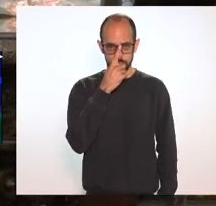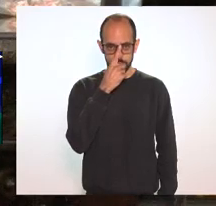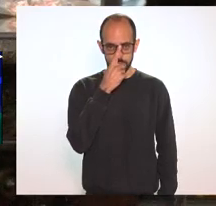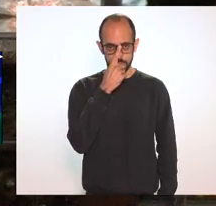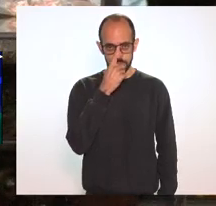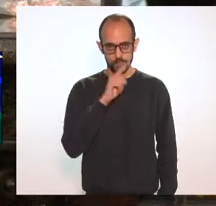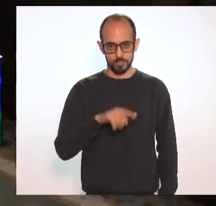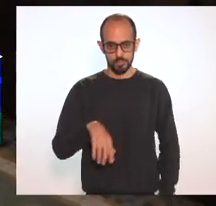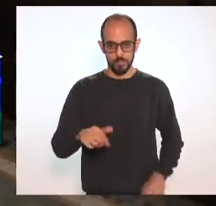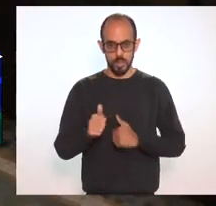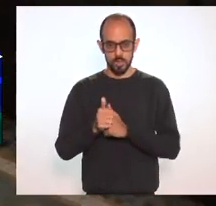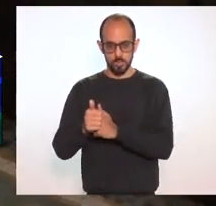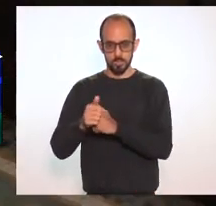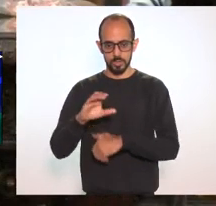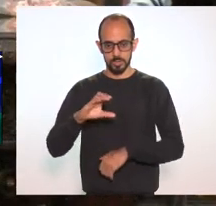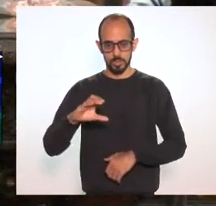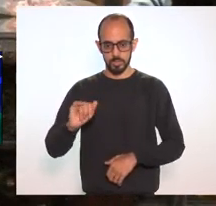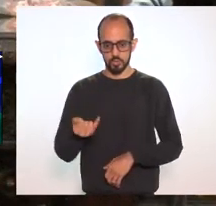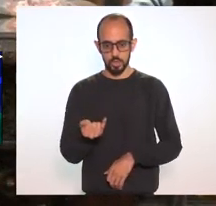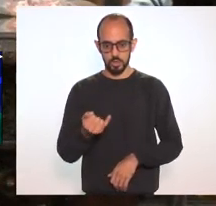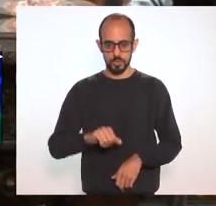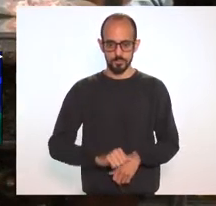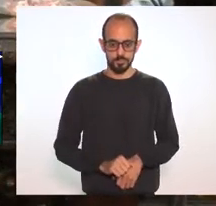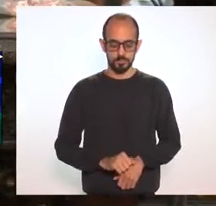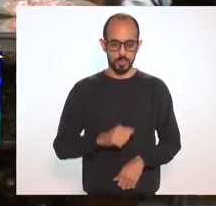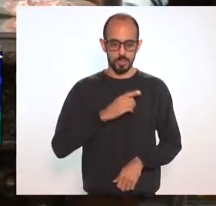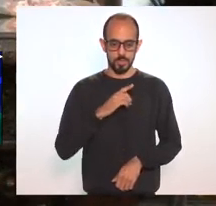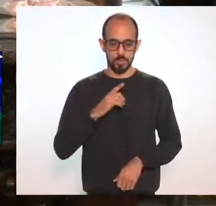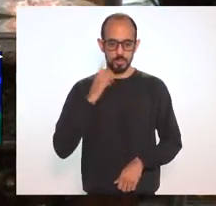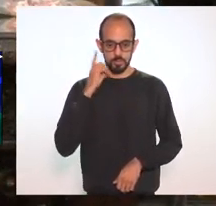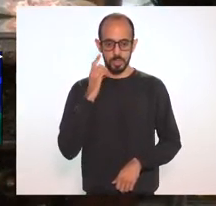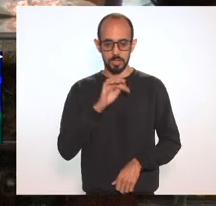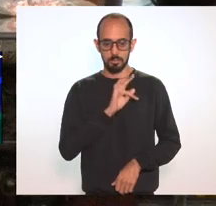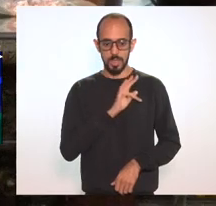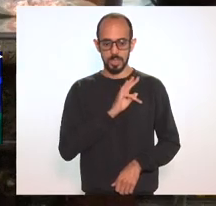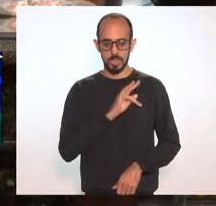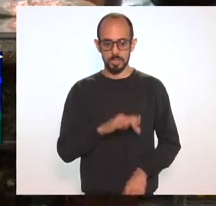Acompanha a CCJ, presidente. Da Comissão de Saúde, deputada Marta Rocha.